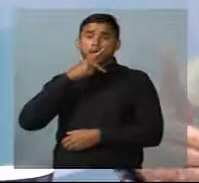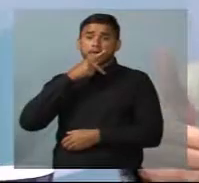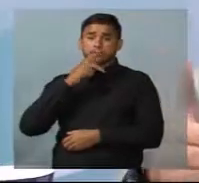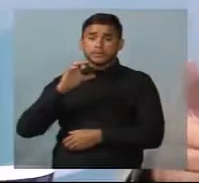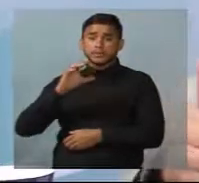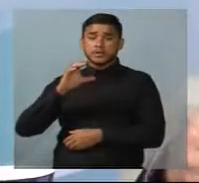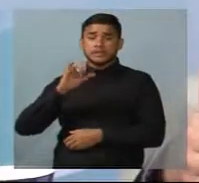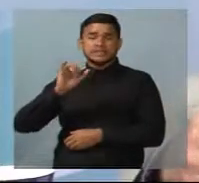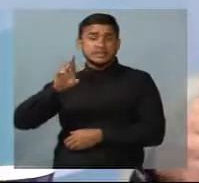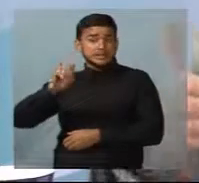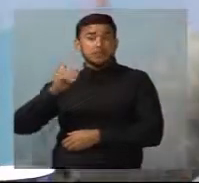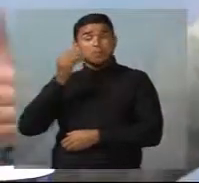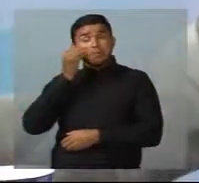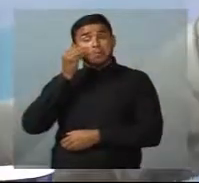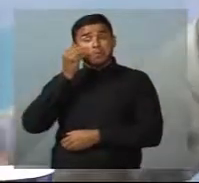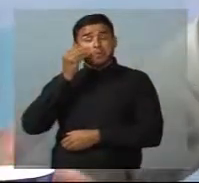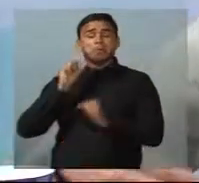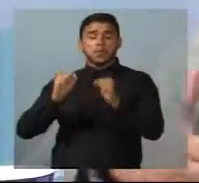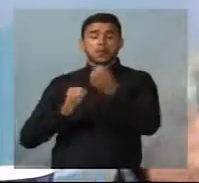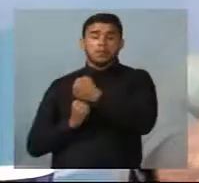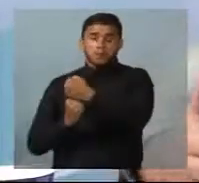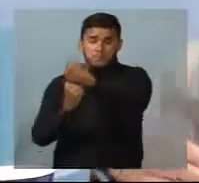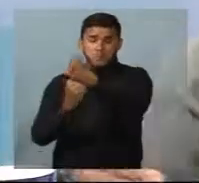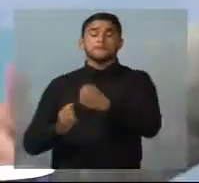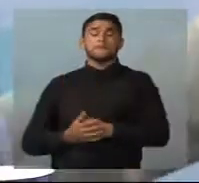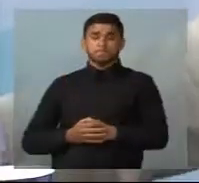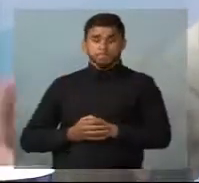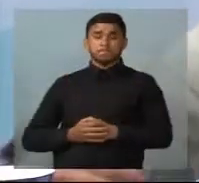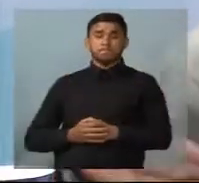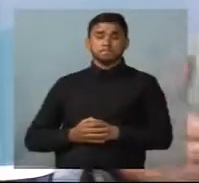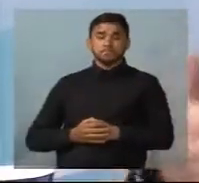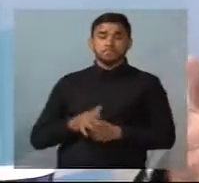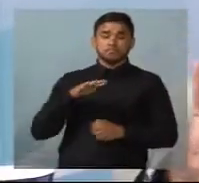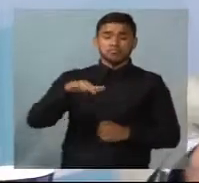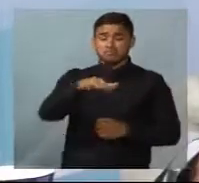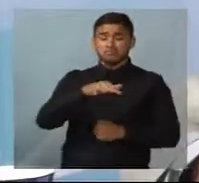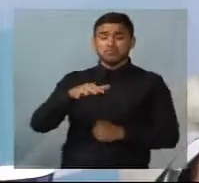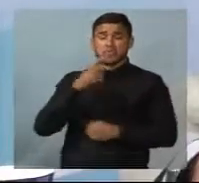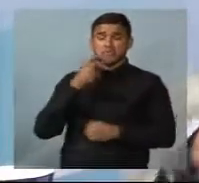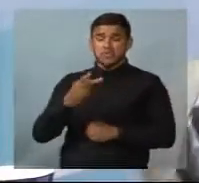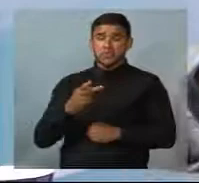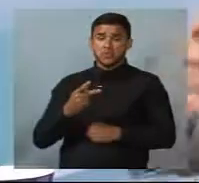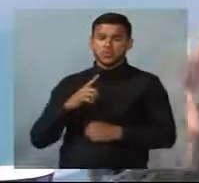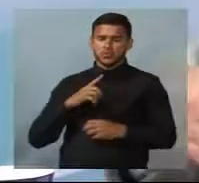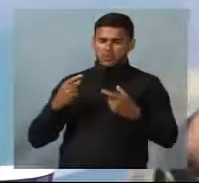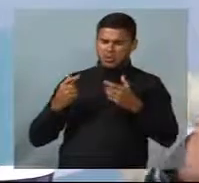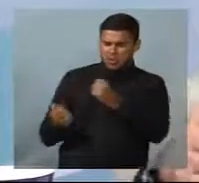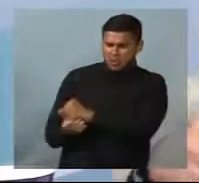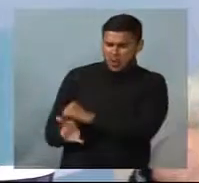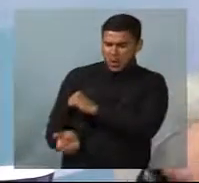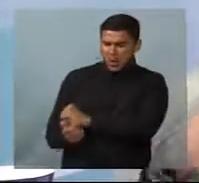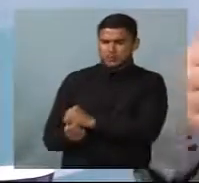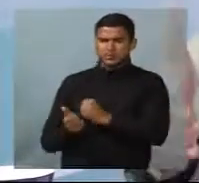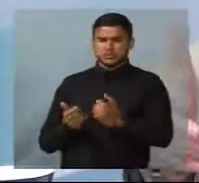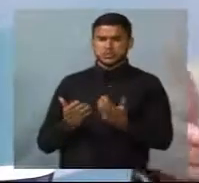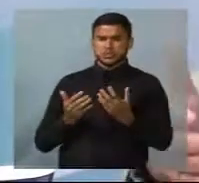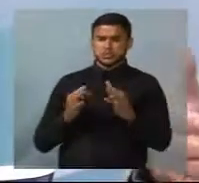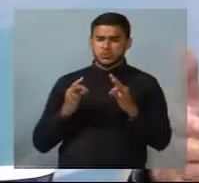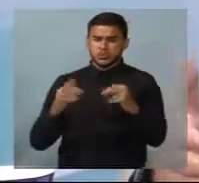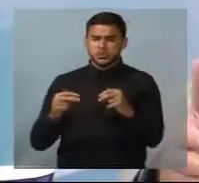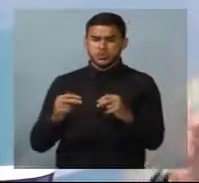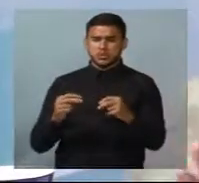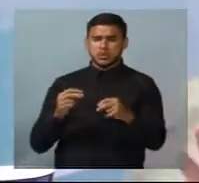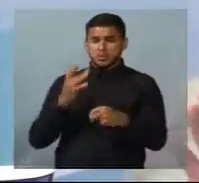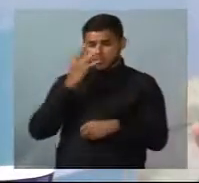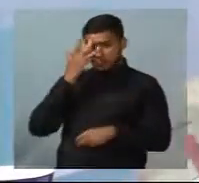tenha viabilidade, que não tenha envolvimento muito grande com a corrupção, com a Lava Jato, para dar força a